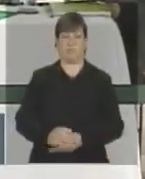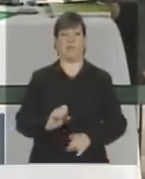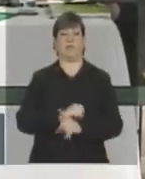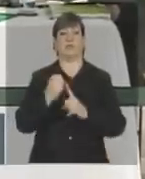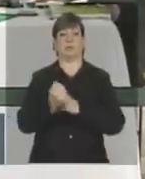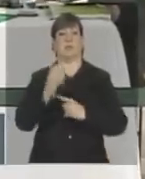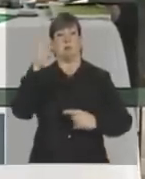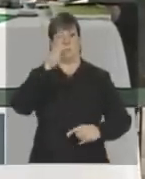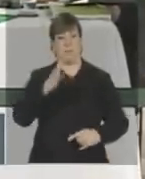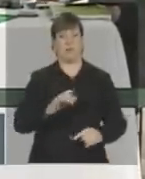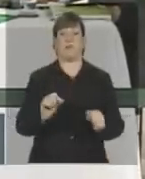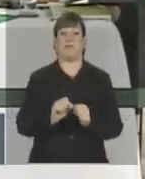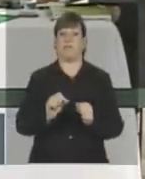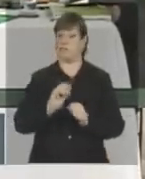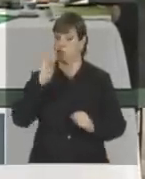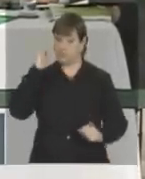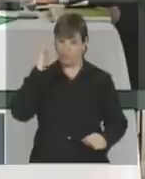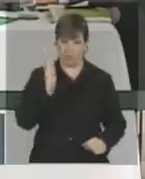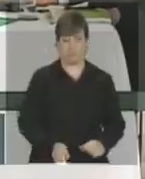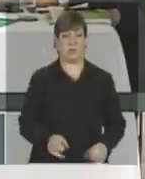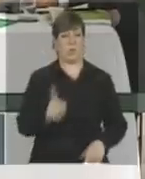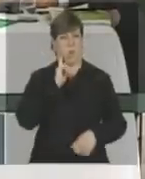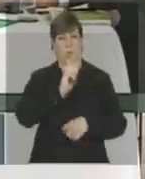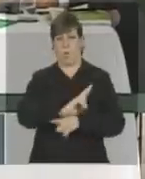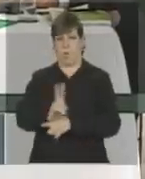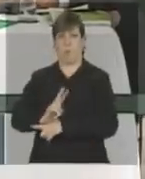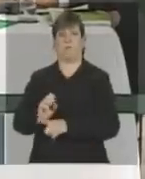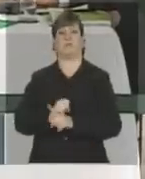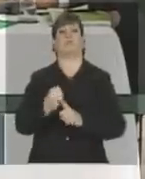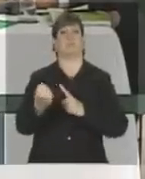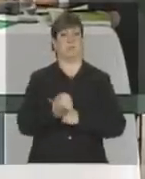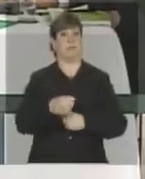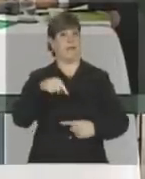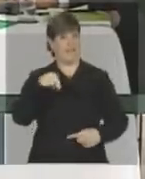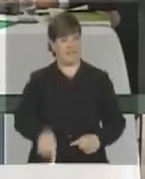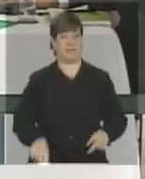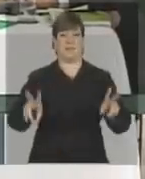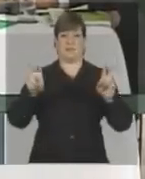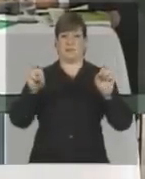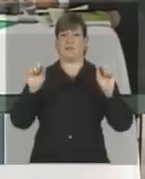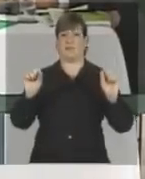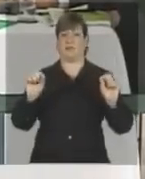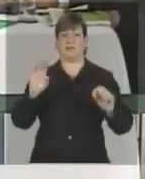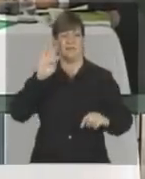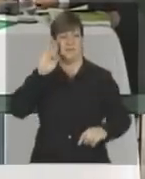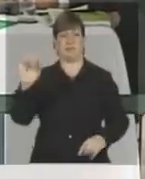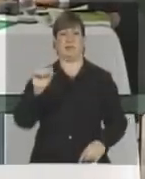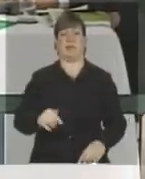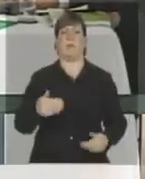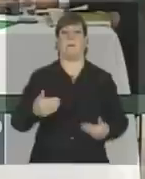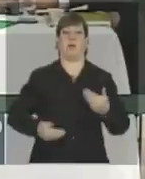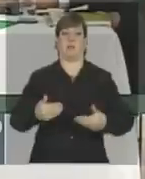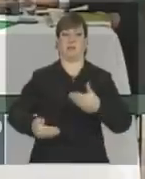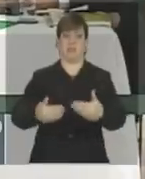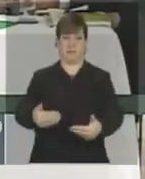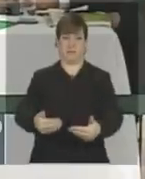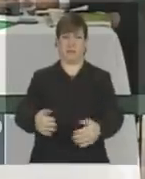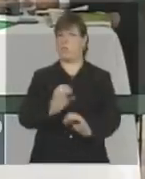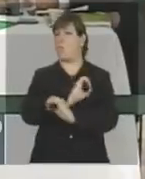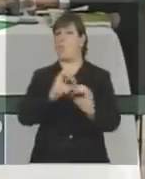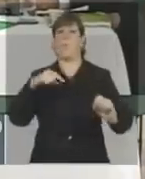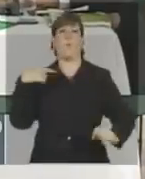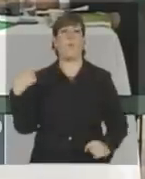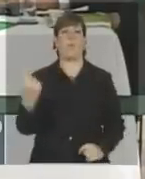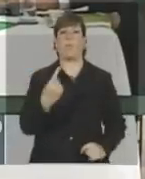brasileira de exercer diretamente o controle social. Essa é uma questão central desse processo. Nenhuma lei de acesso à